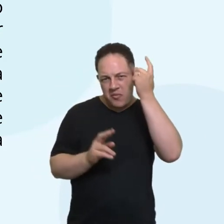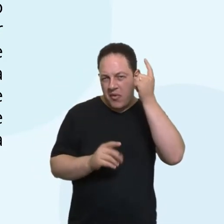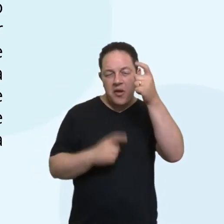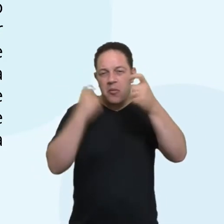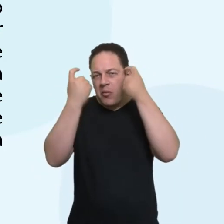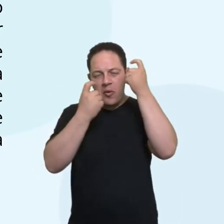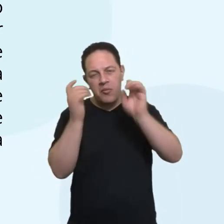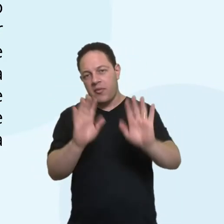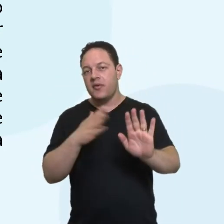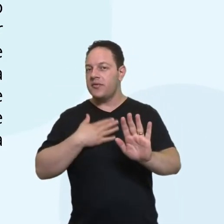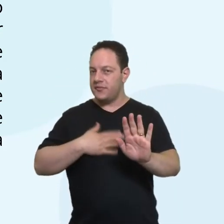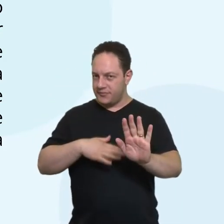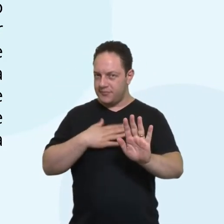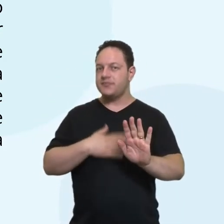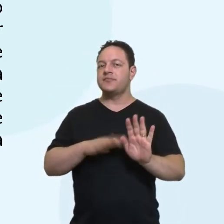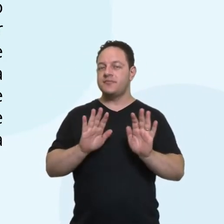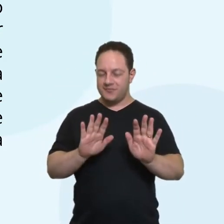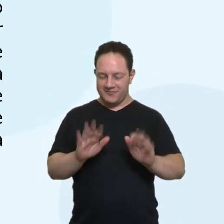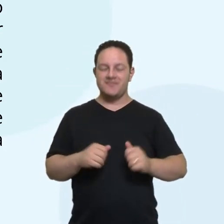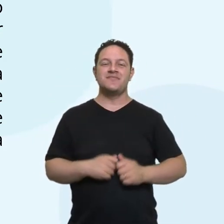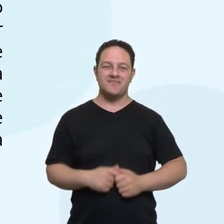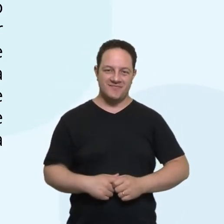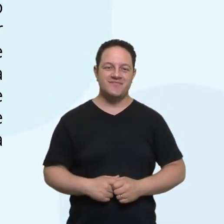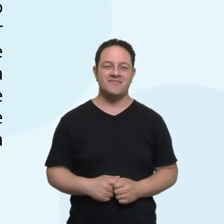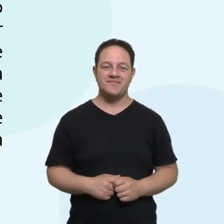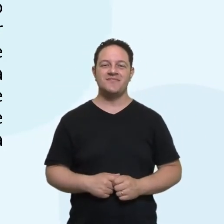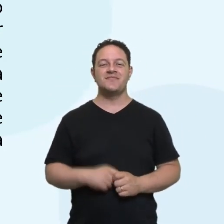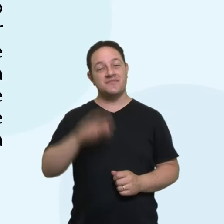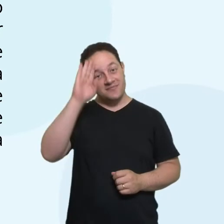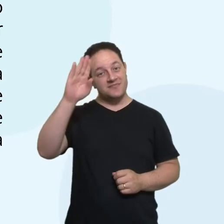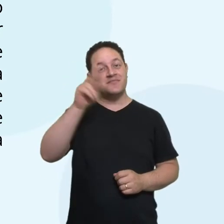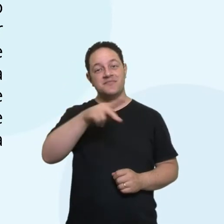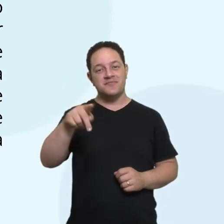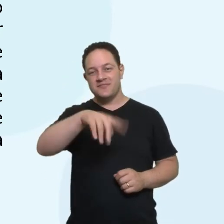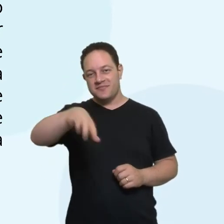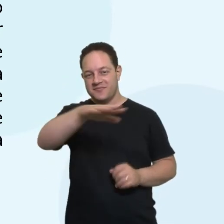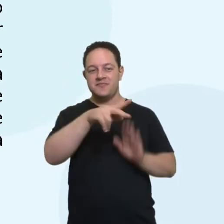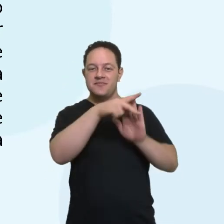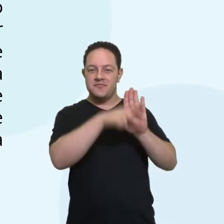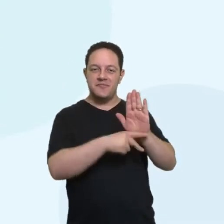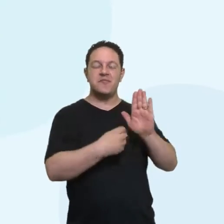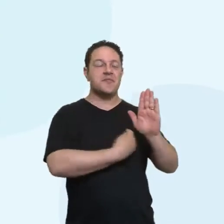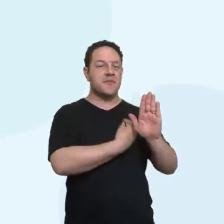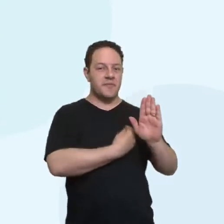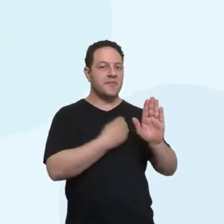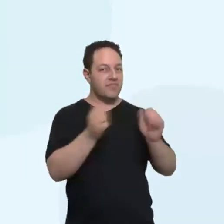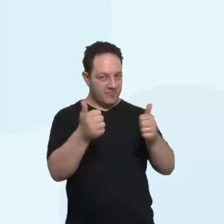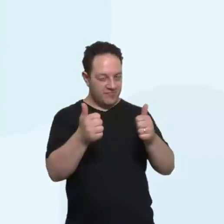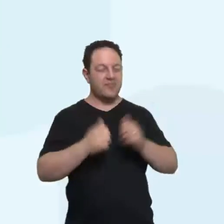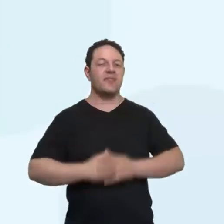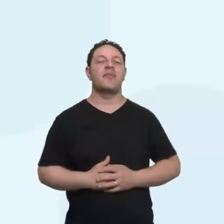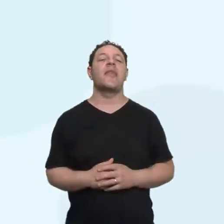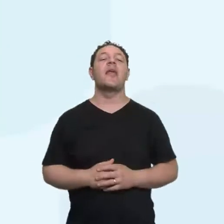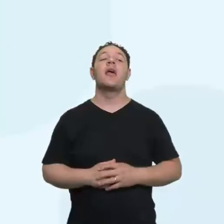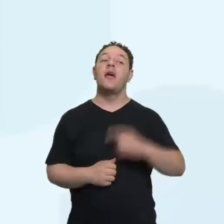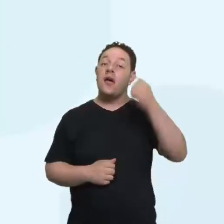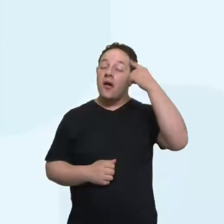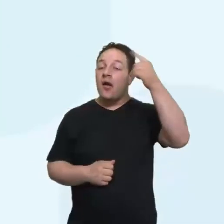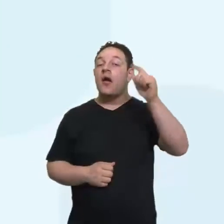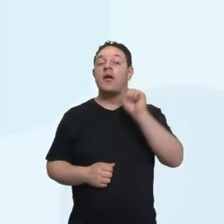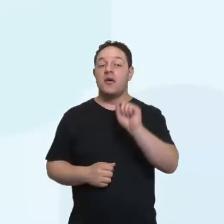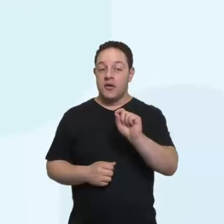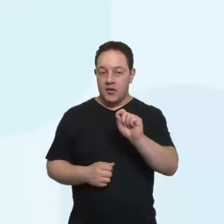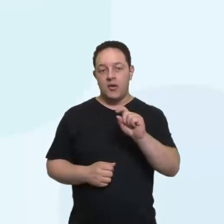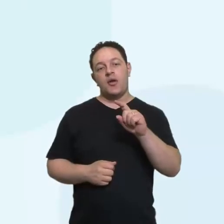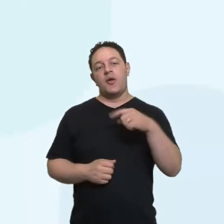aí para gente ficar atento principalmente aí normalmente trata escolhas de projeto de vida chama atenção aí pra isso lembrando né